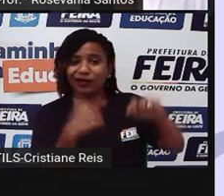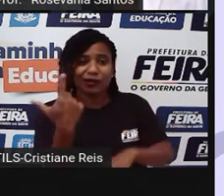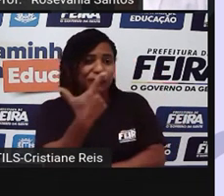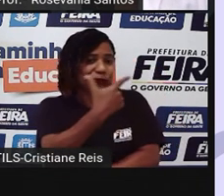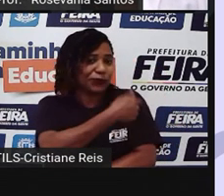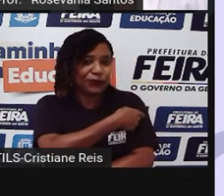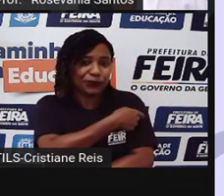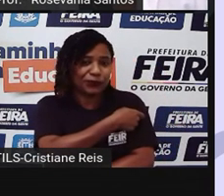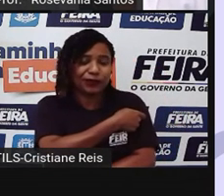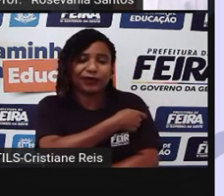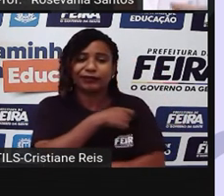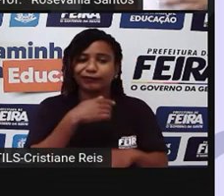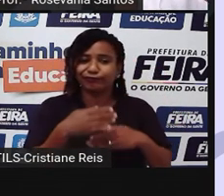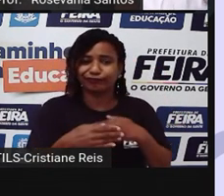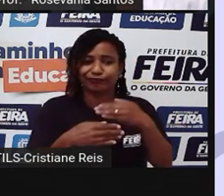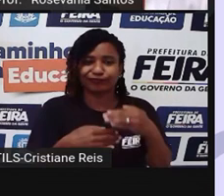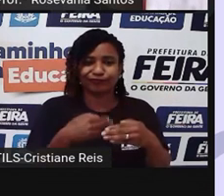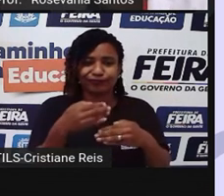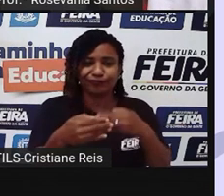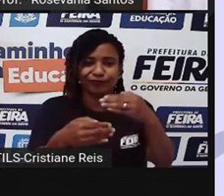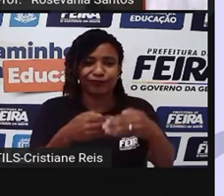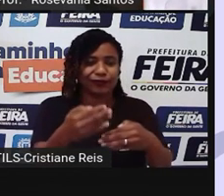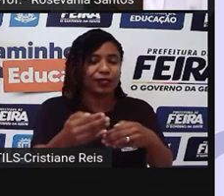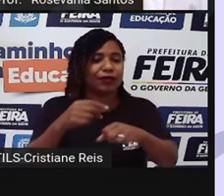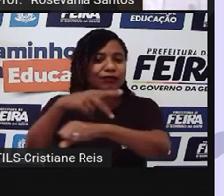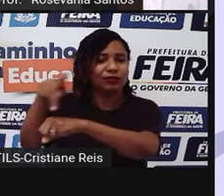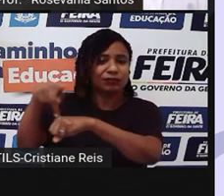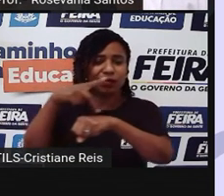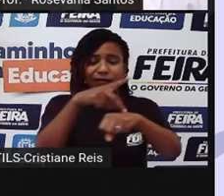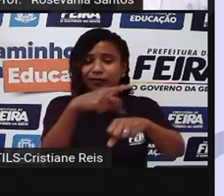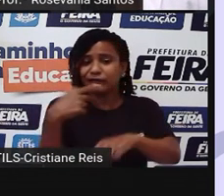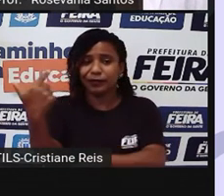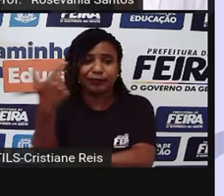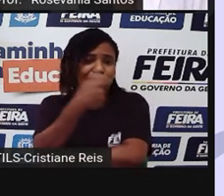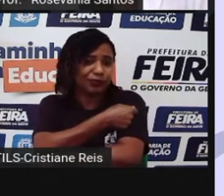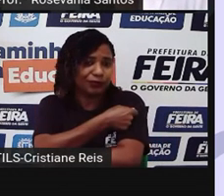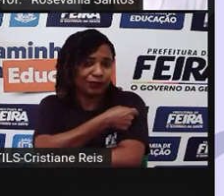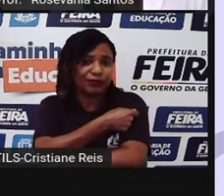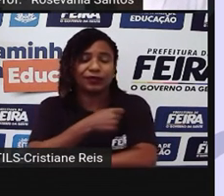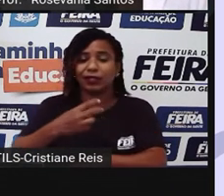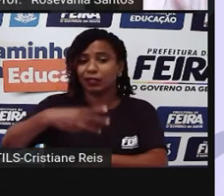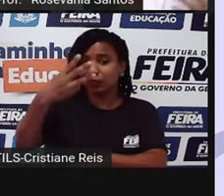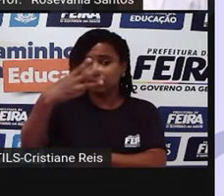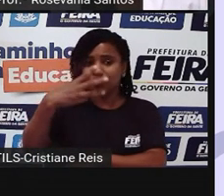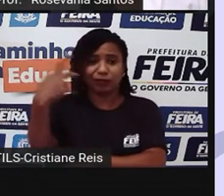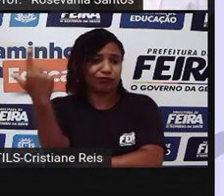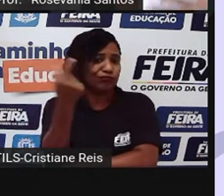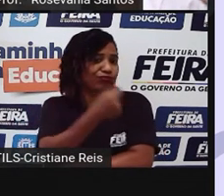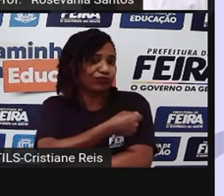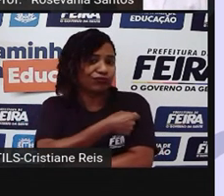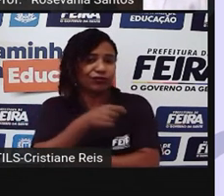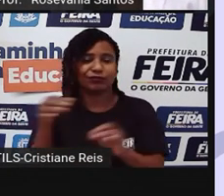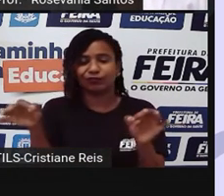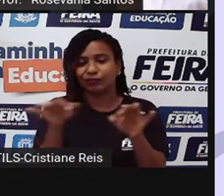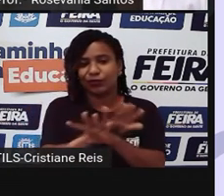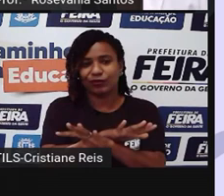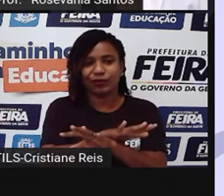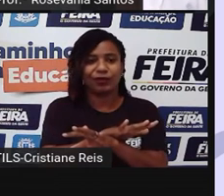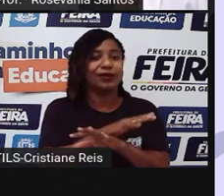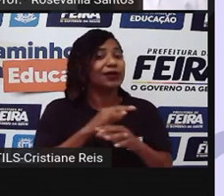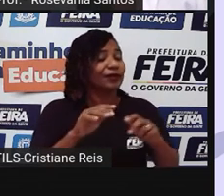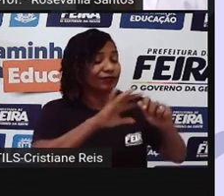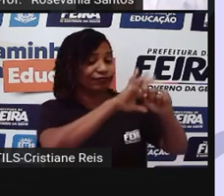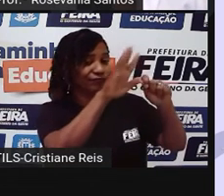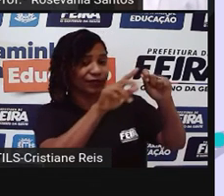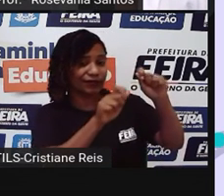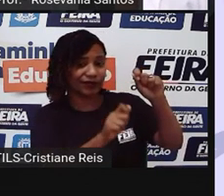desse processo de vacinação, enquanto existem alguns outros países que já estão pensando até na dose de reforço. Na África ainda tem campos que não tomou foi